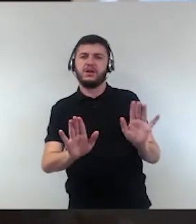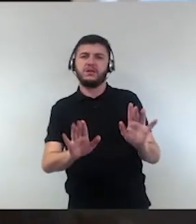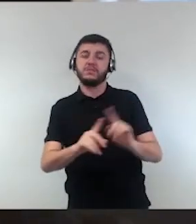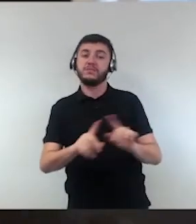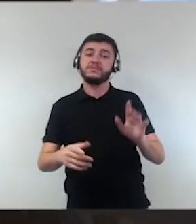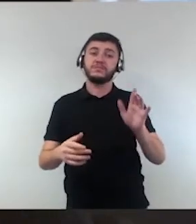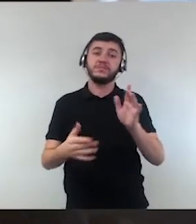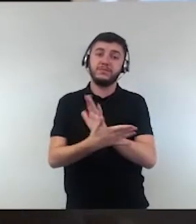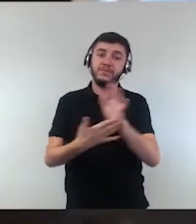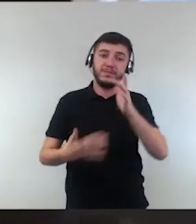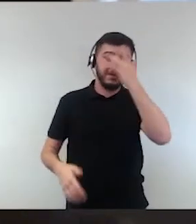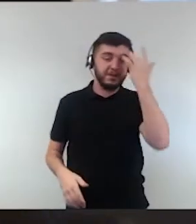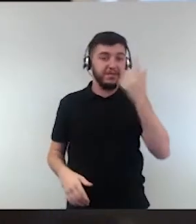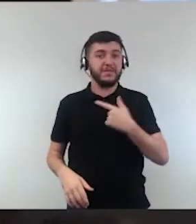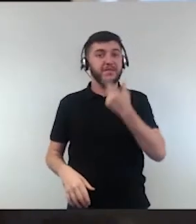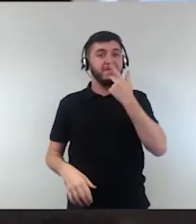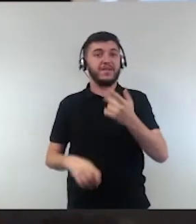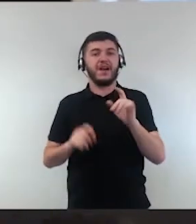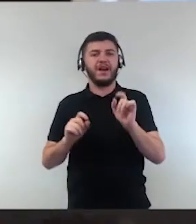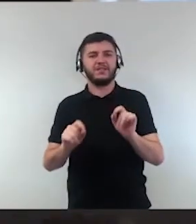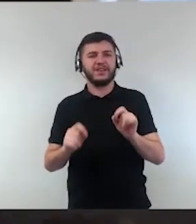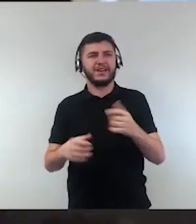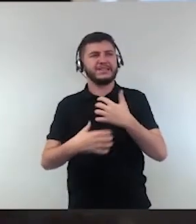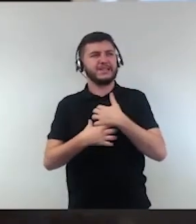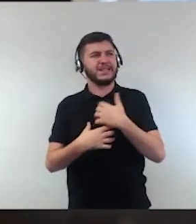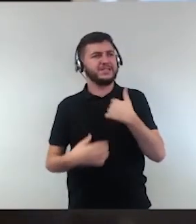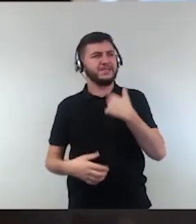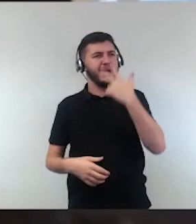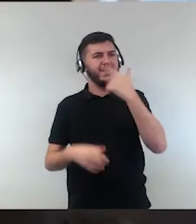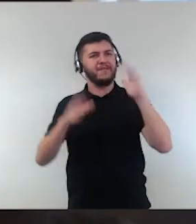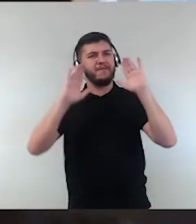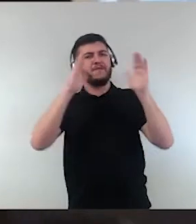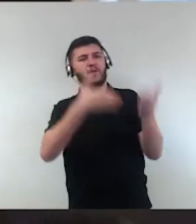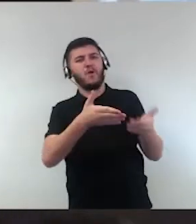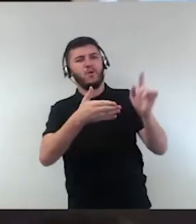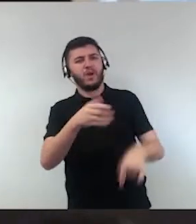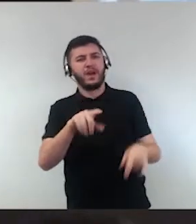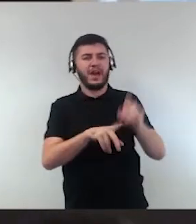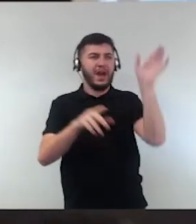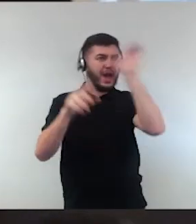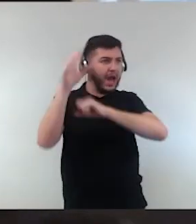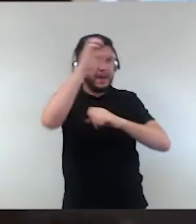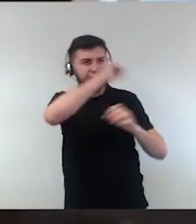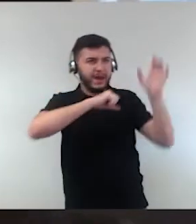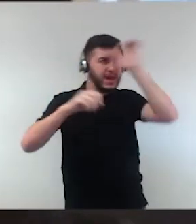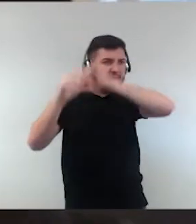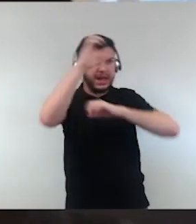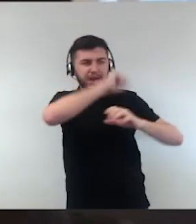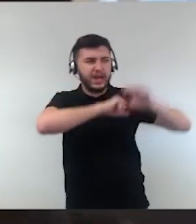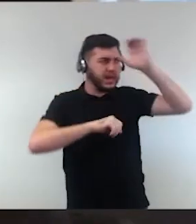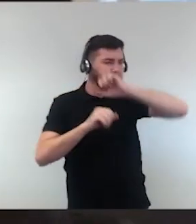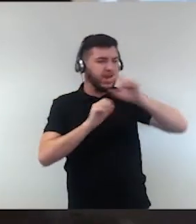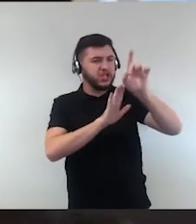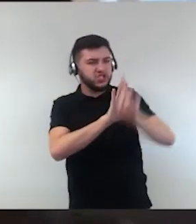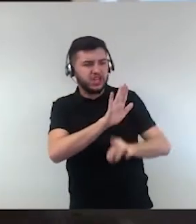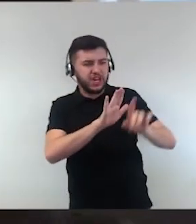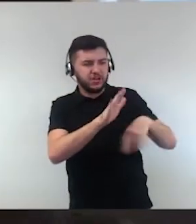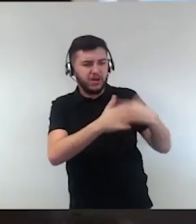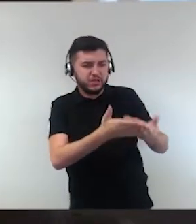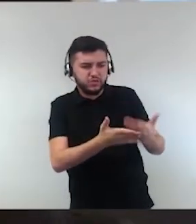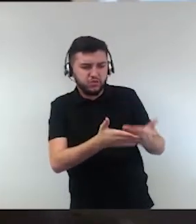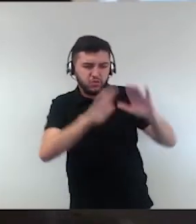ficam tão bitoladas, né, e focadas no aprendizado do direito como um estudo jurídico